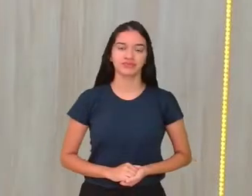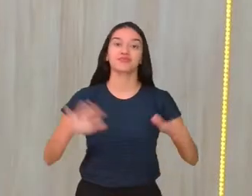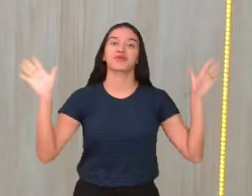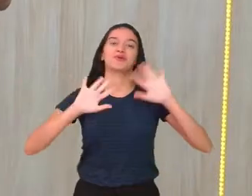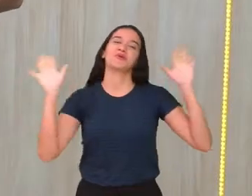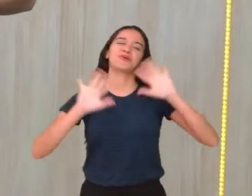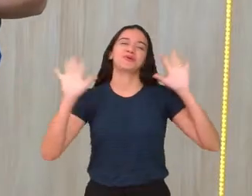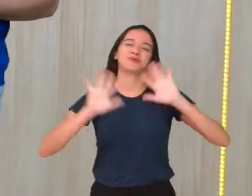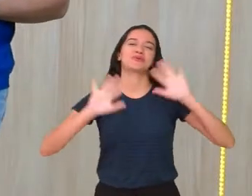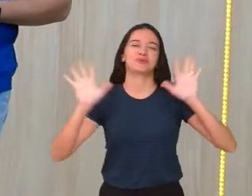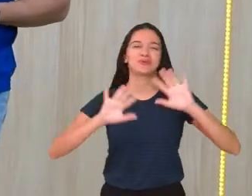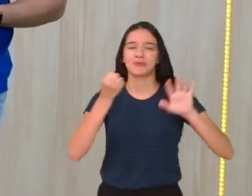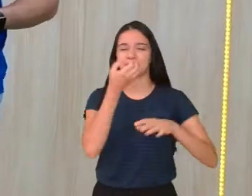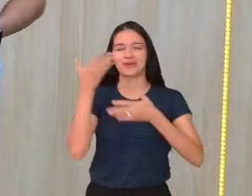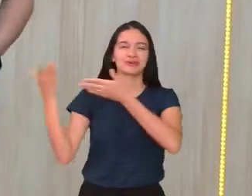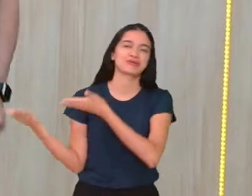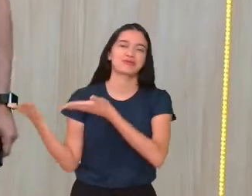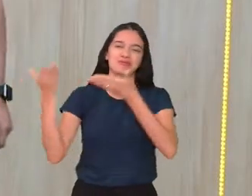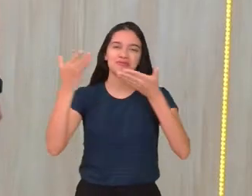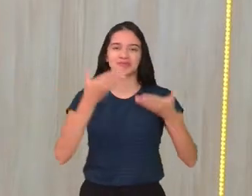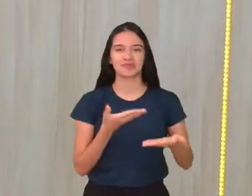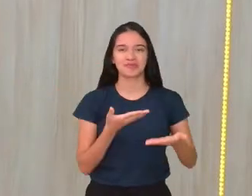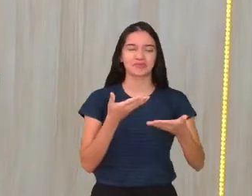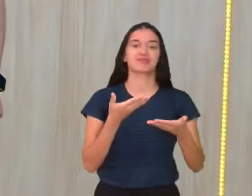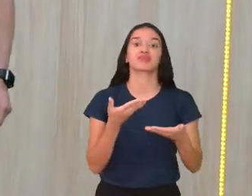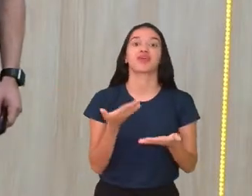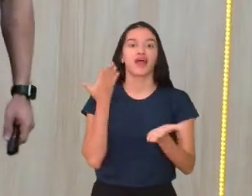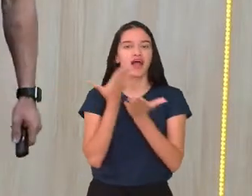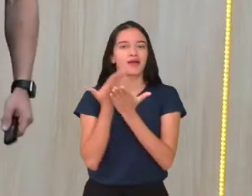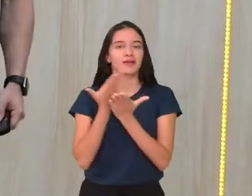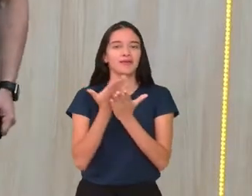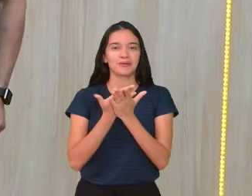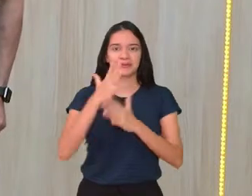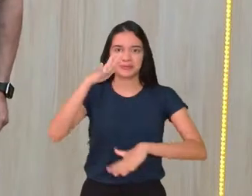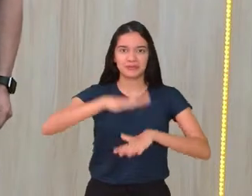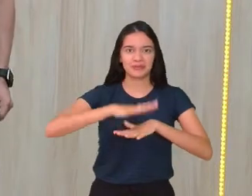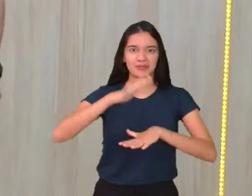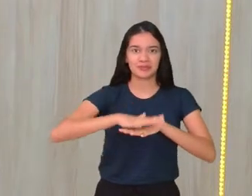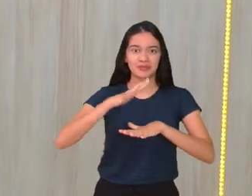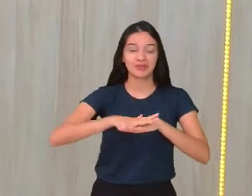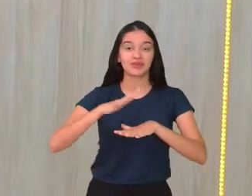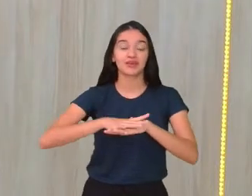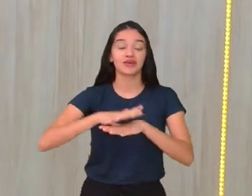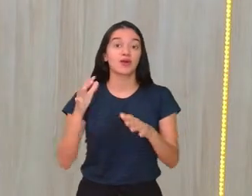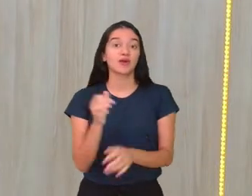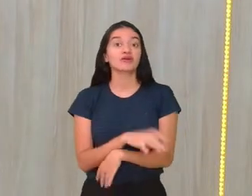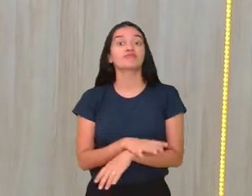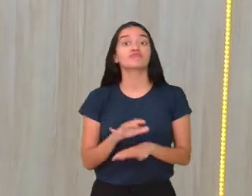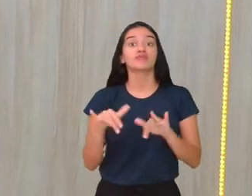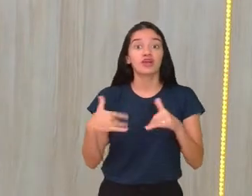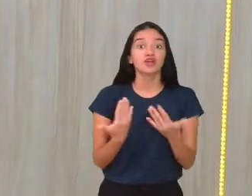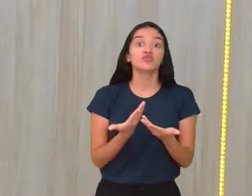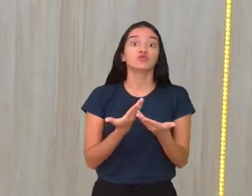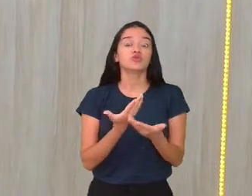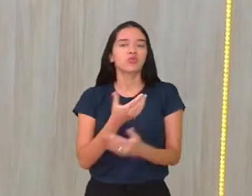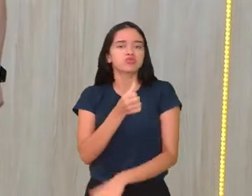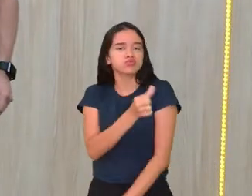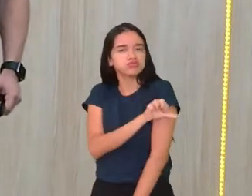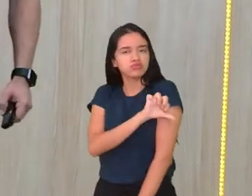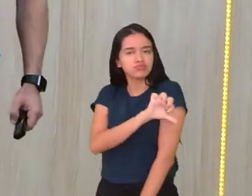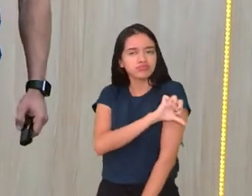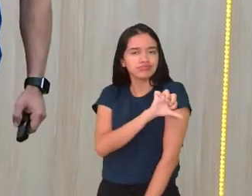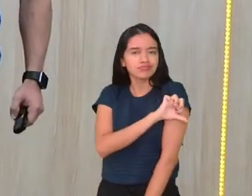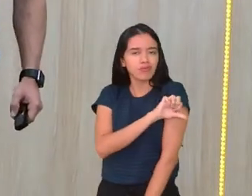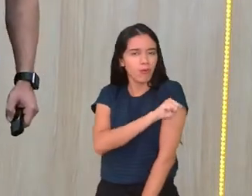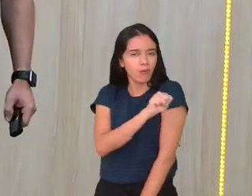Fala galerinha, seja muito bem-vindo a mais uma aula de matemática para as turmas dos anos finais, o pessoal